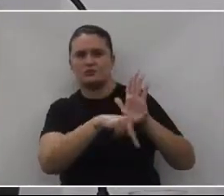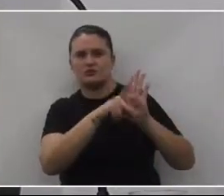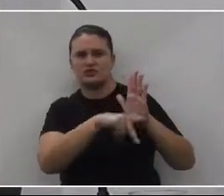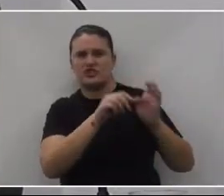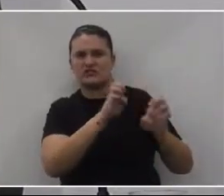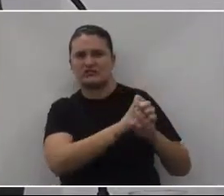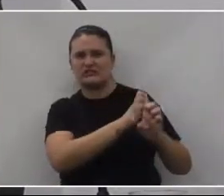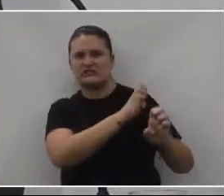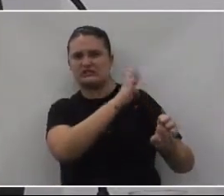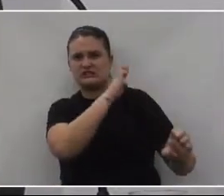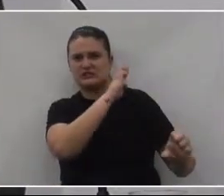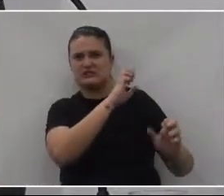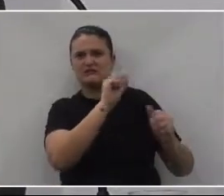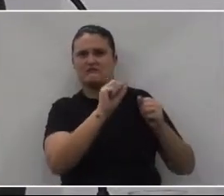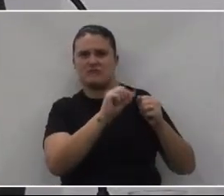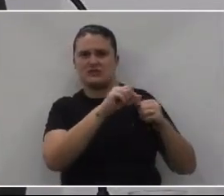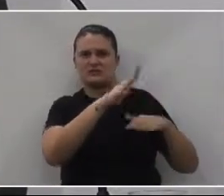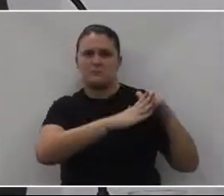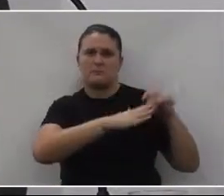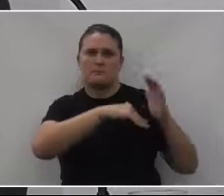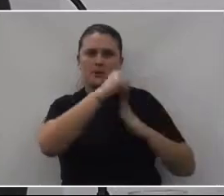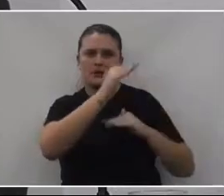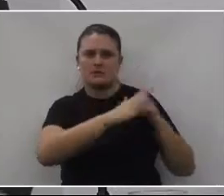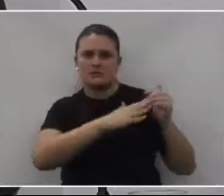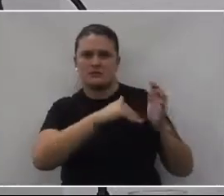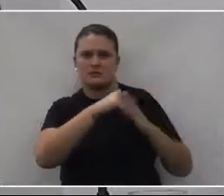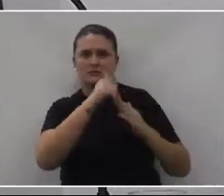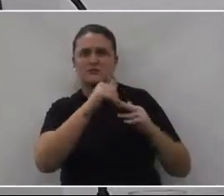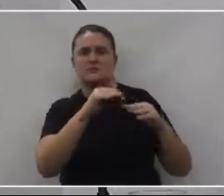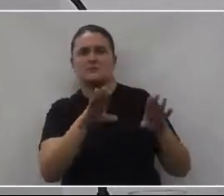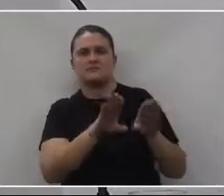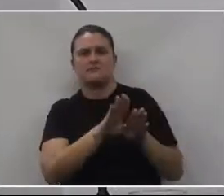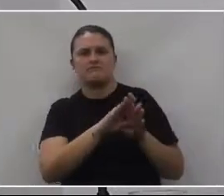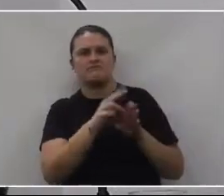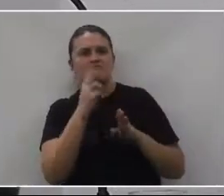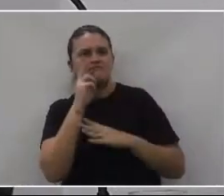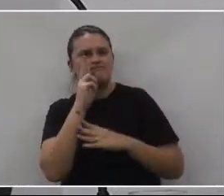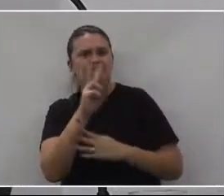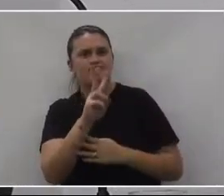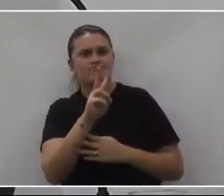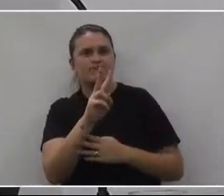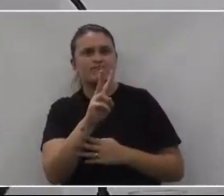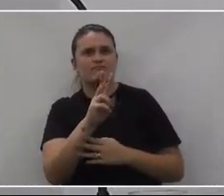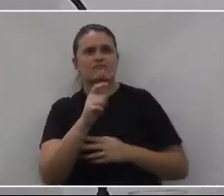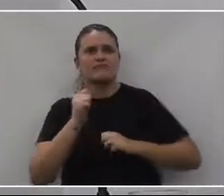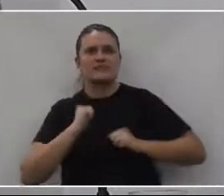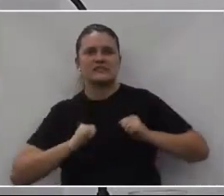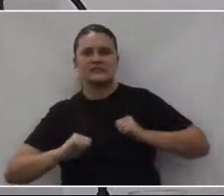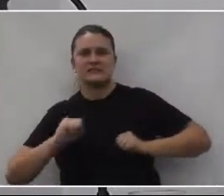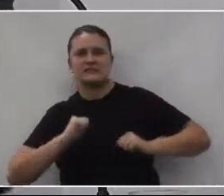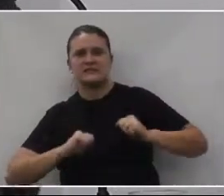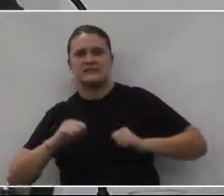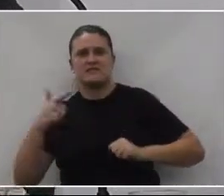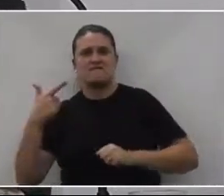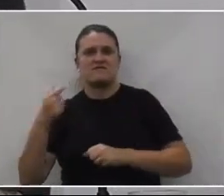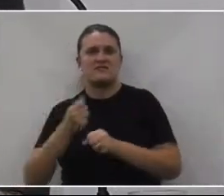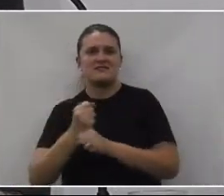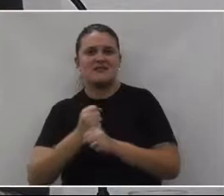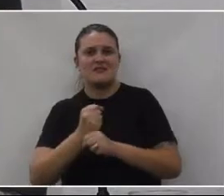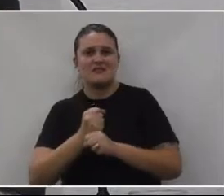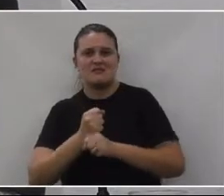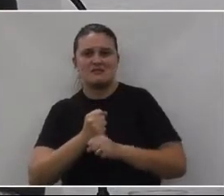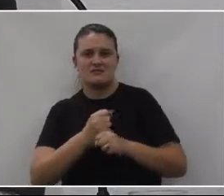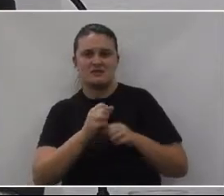engenharia sendo colocados em práticas e que, além de vir a atender um anseio de mais de 20 anos que essa